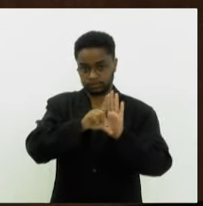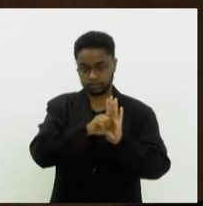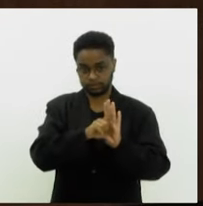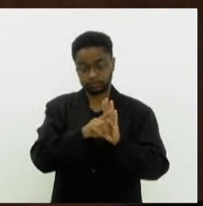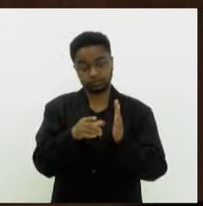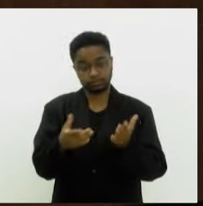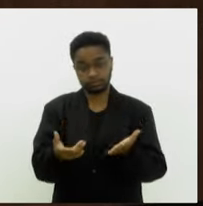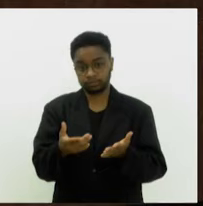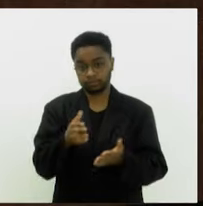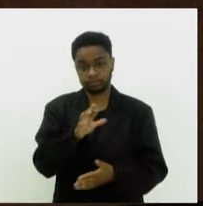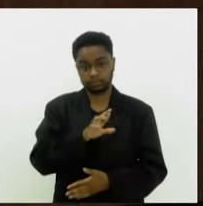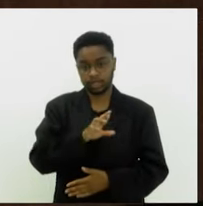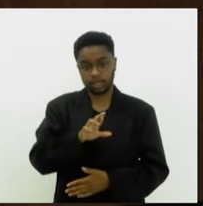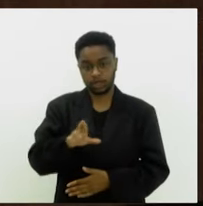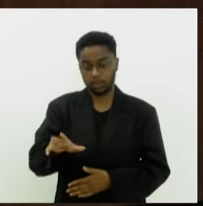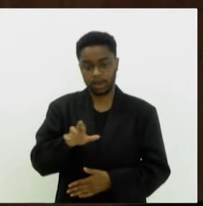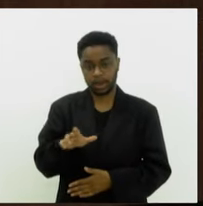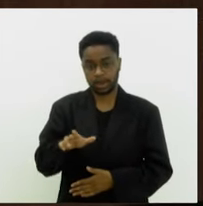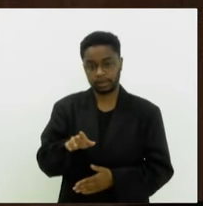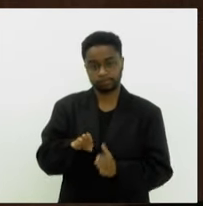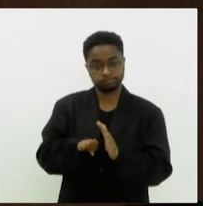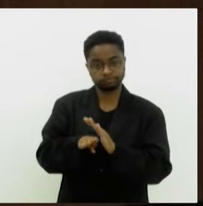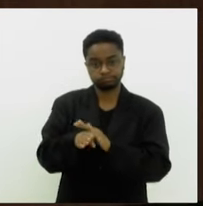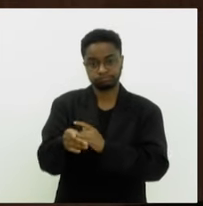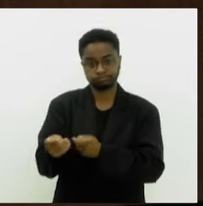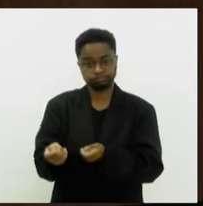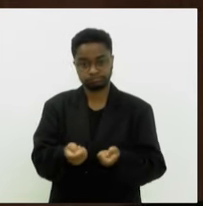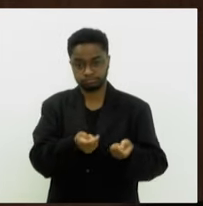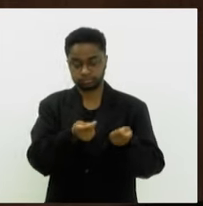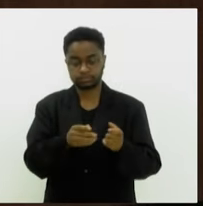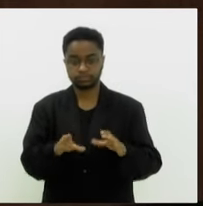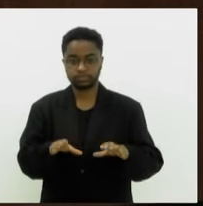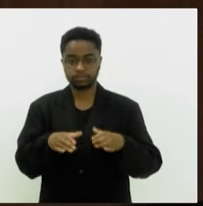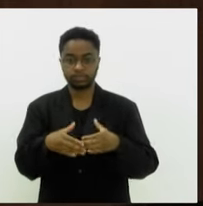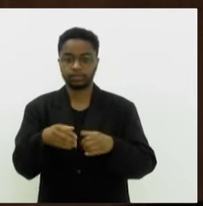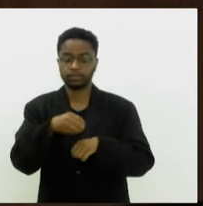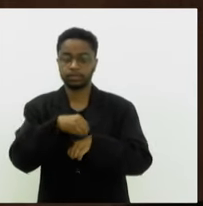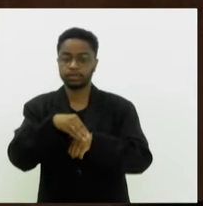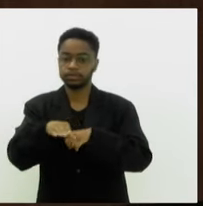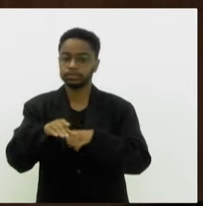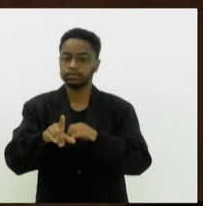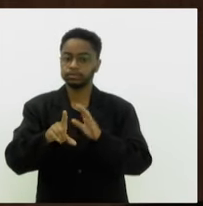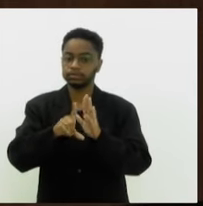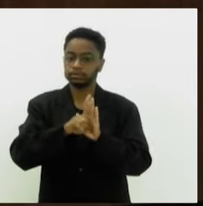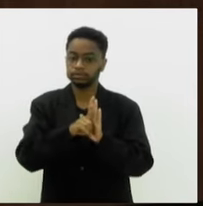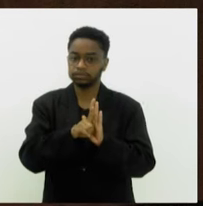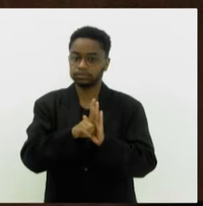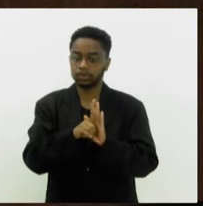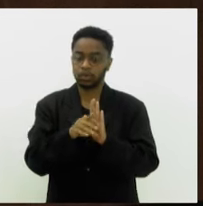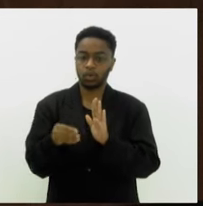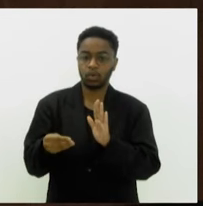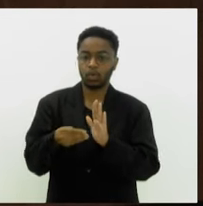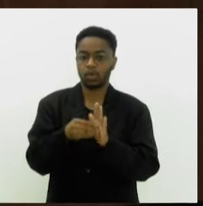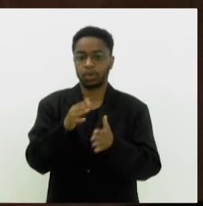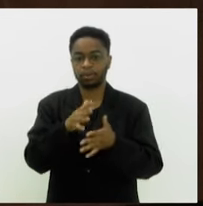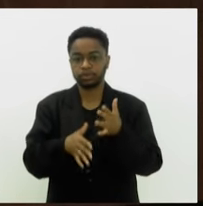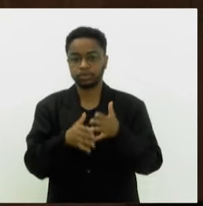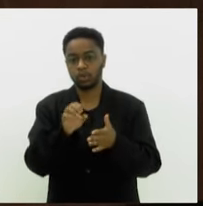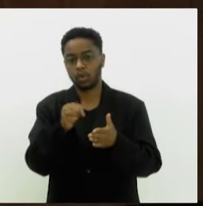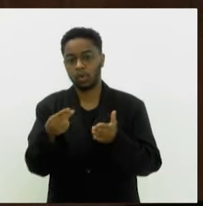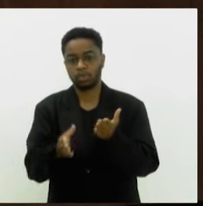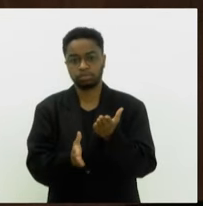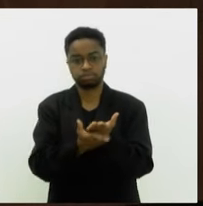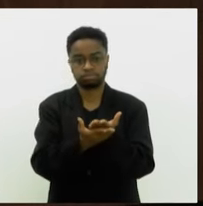é usual a Comissão de Indicação Legislativa dar prejudicabilidade ou